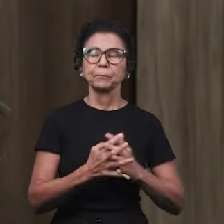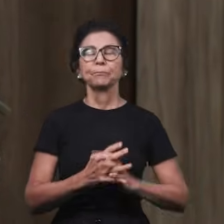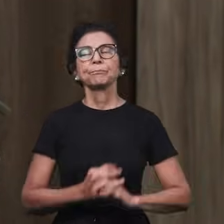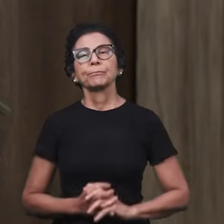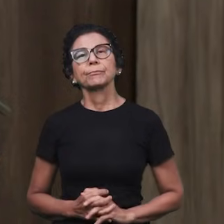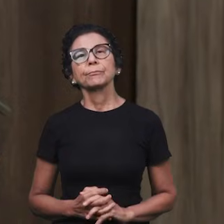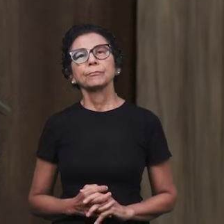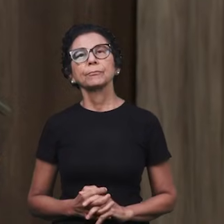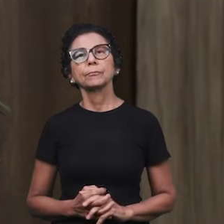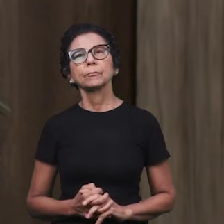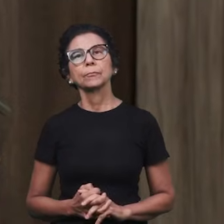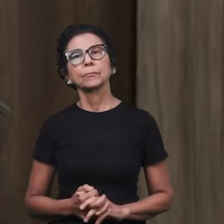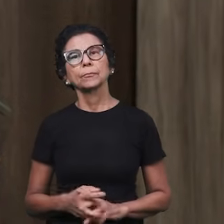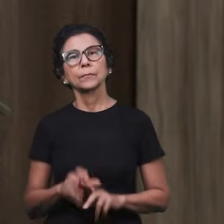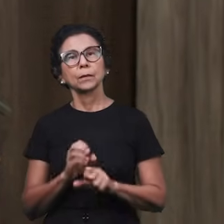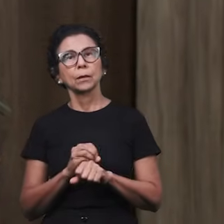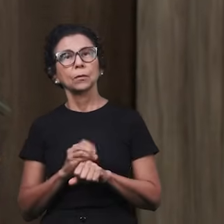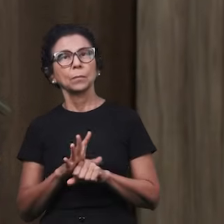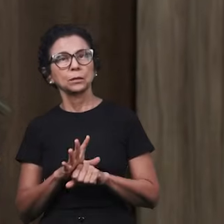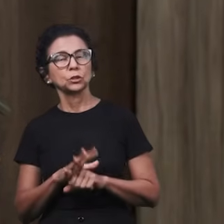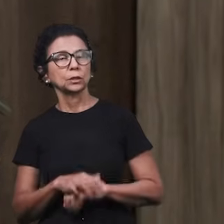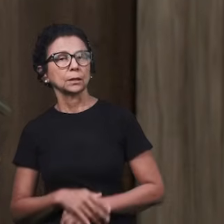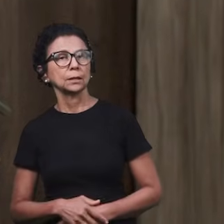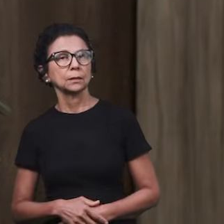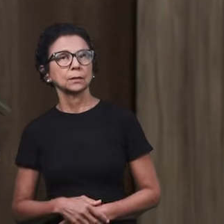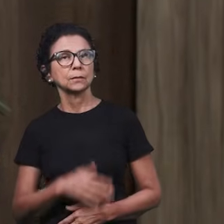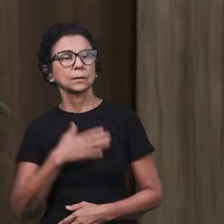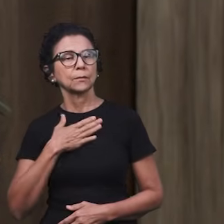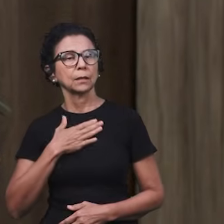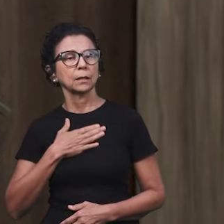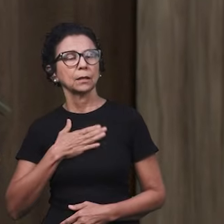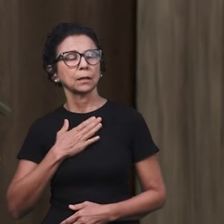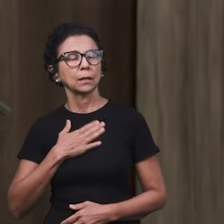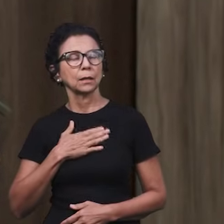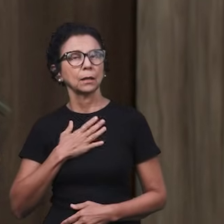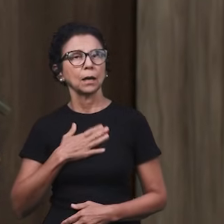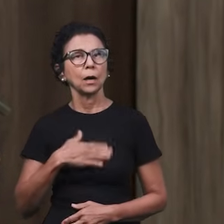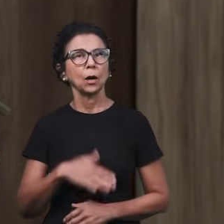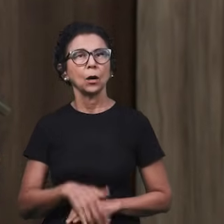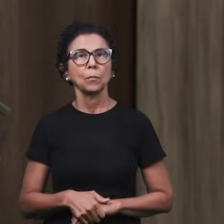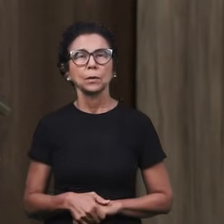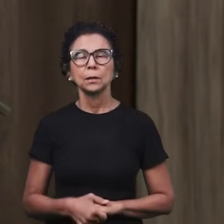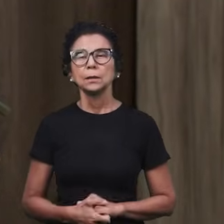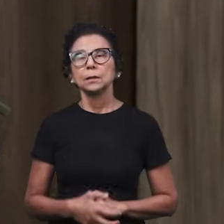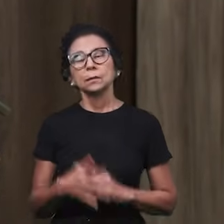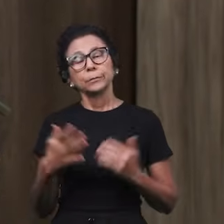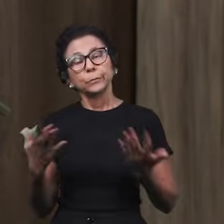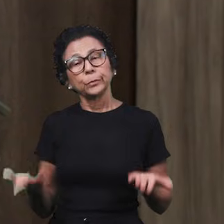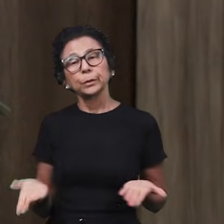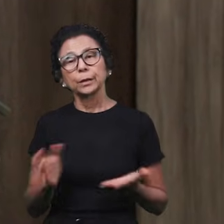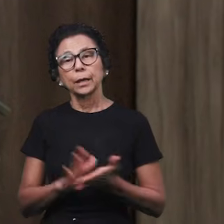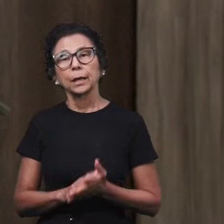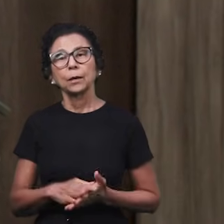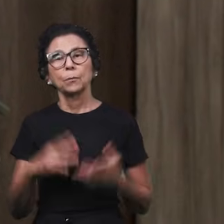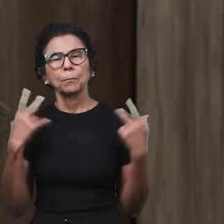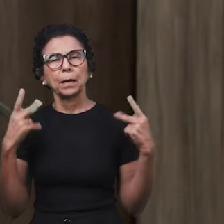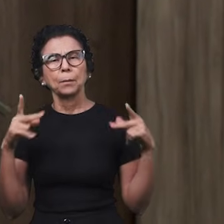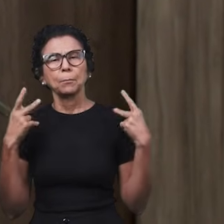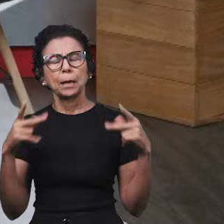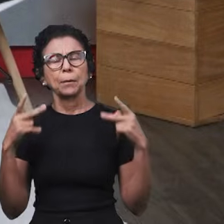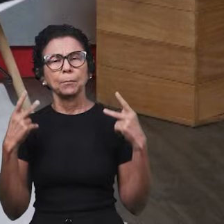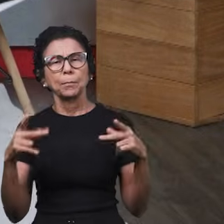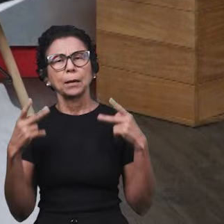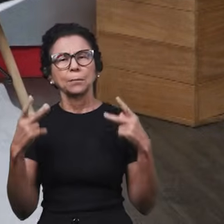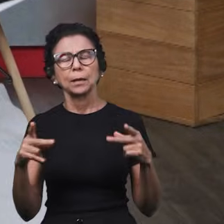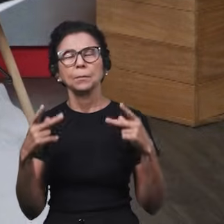dicas que deixa a gente mais calmo do que seguir passo a passo aquilo que o pastor está querendo dizer. Sim, até porque